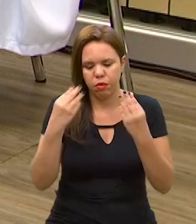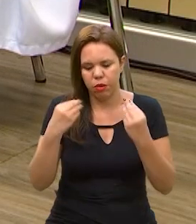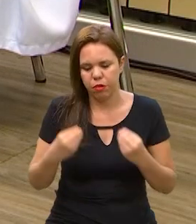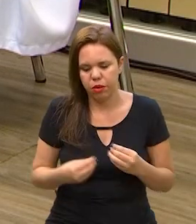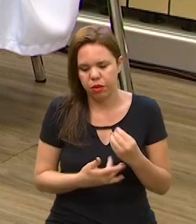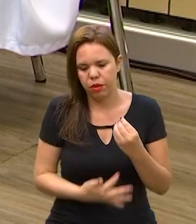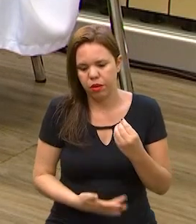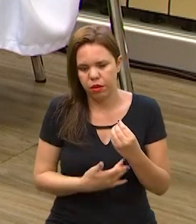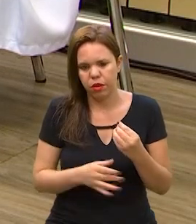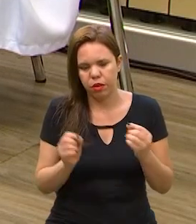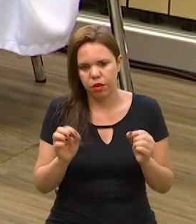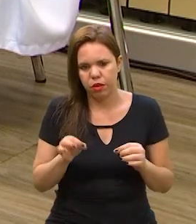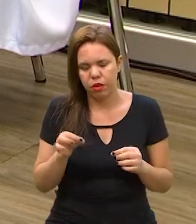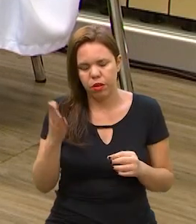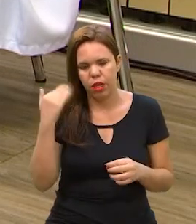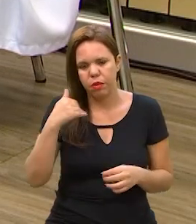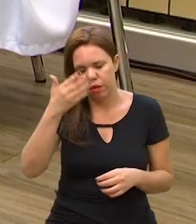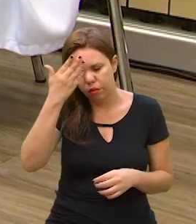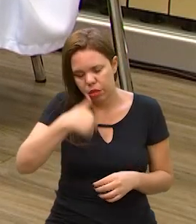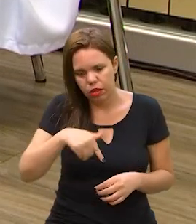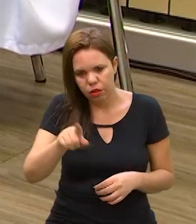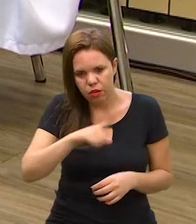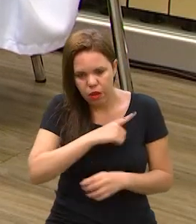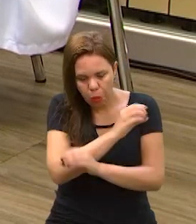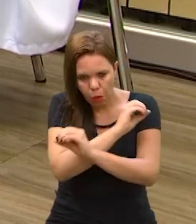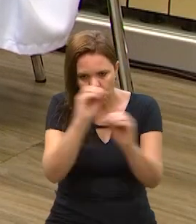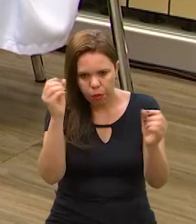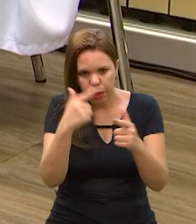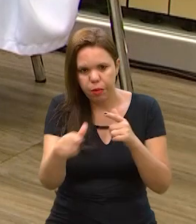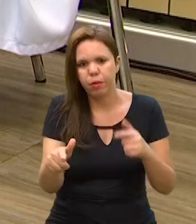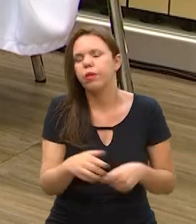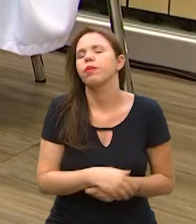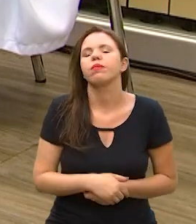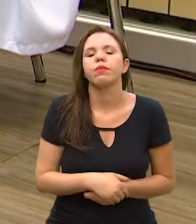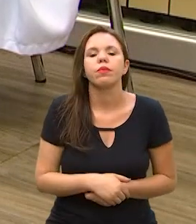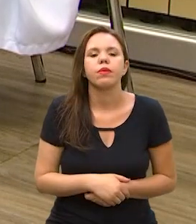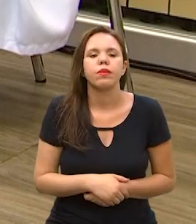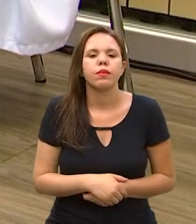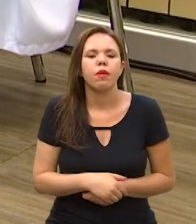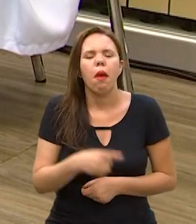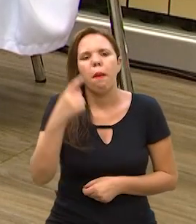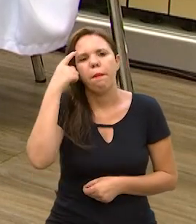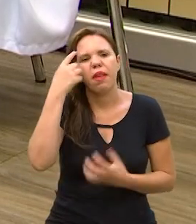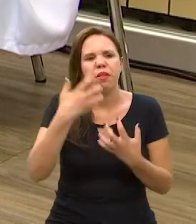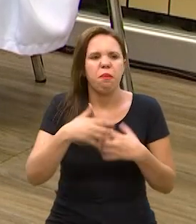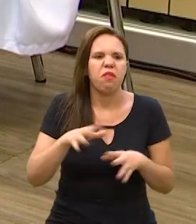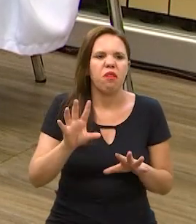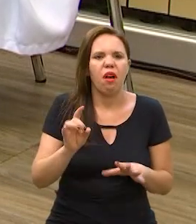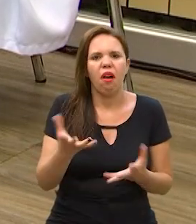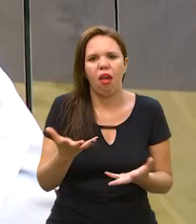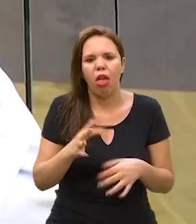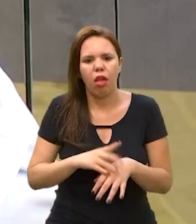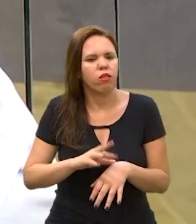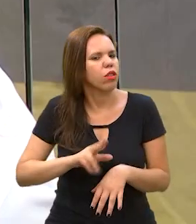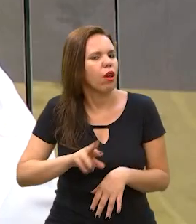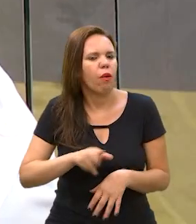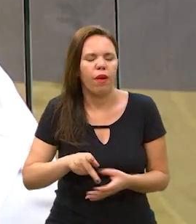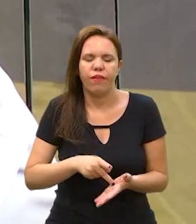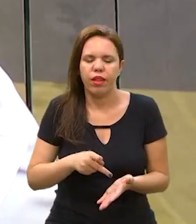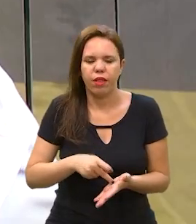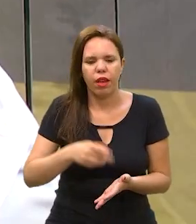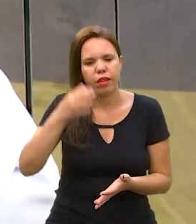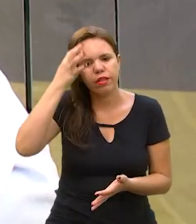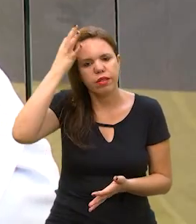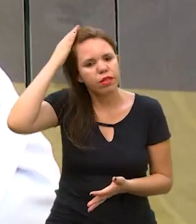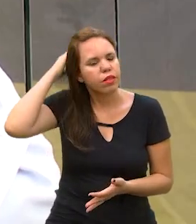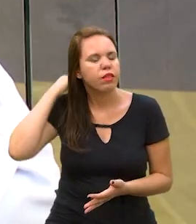é para justamente ter a certeza de que você não tem nada. Porque a gente pensa assim, médico só gosta de doença. Essa não é verdade. Não,